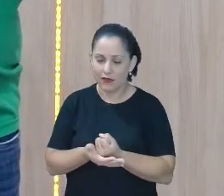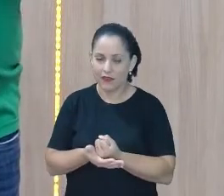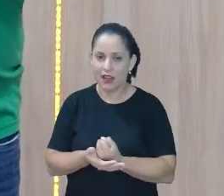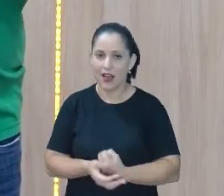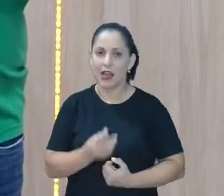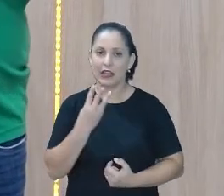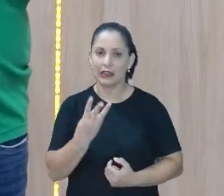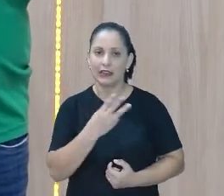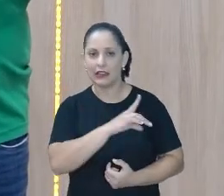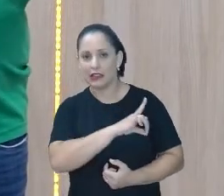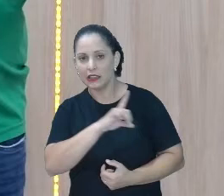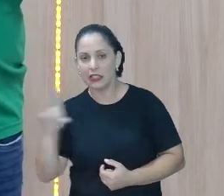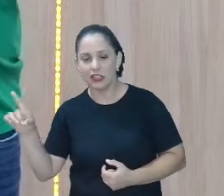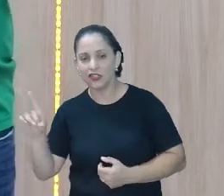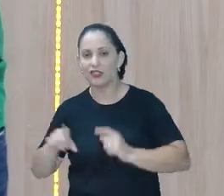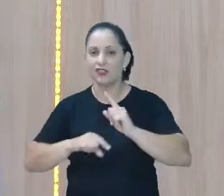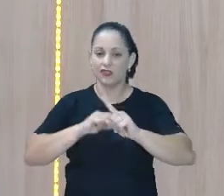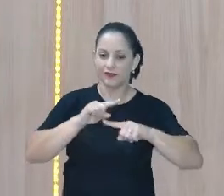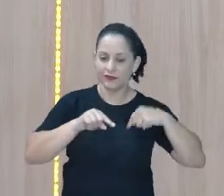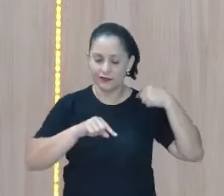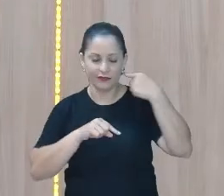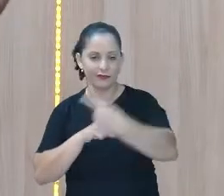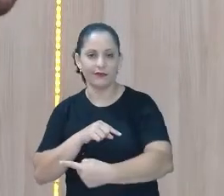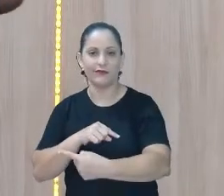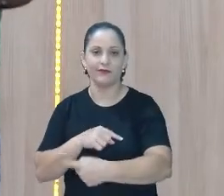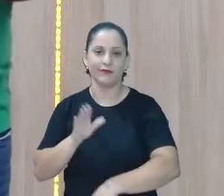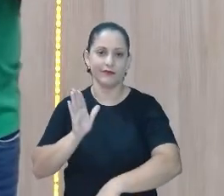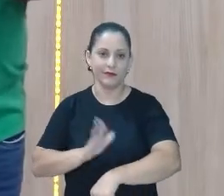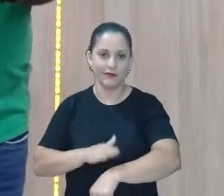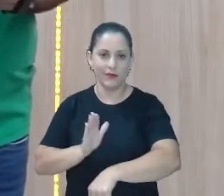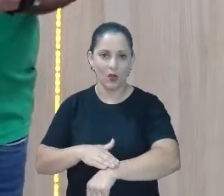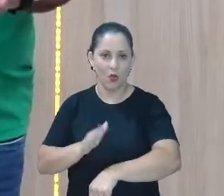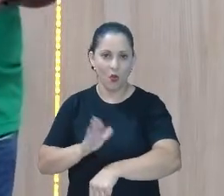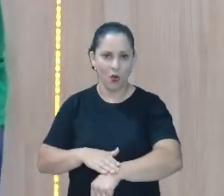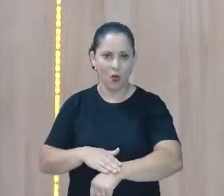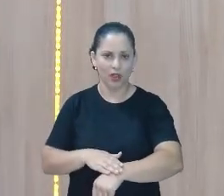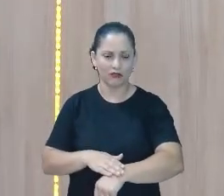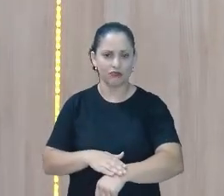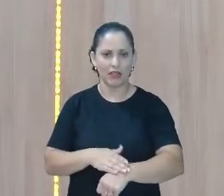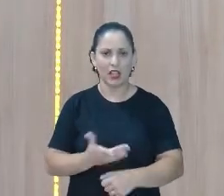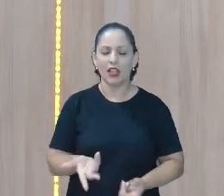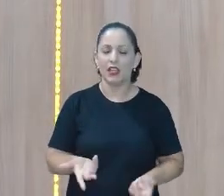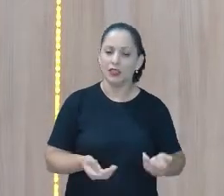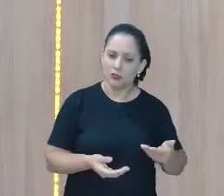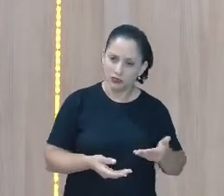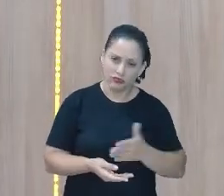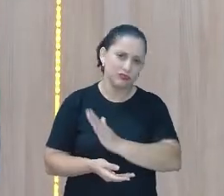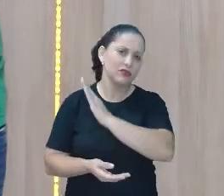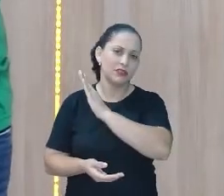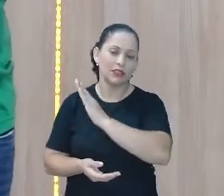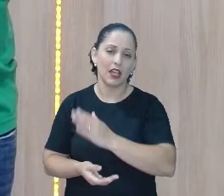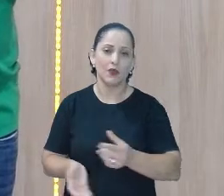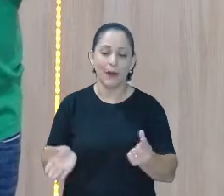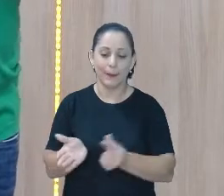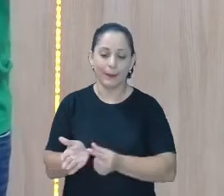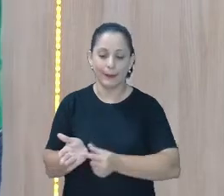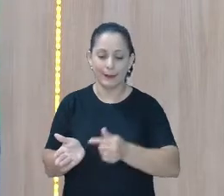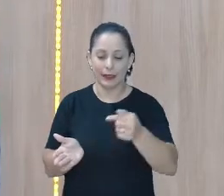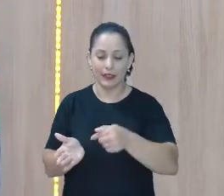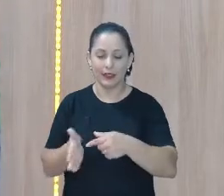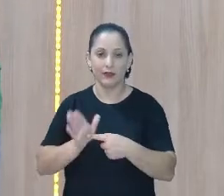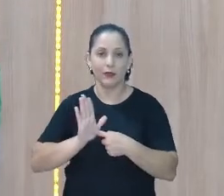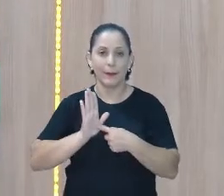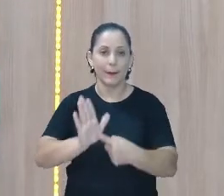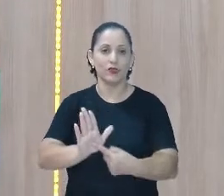de 3 dias seguidos, né, na hora que eu saio, naquele horário, o aplicativo já sugeria,